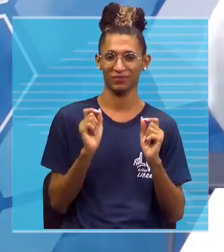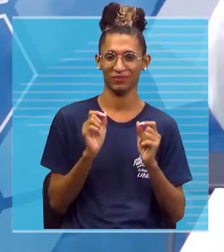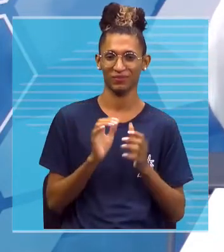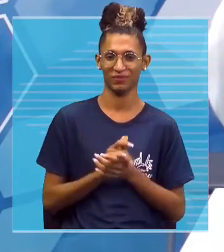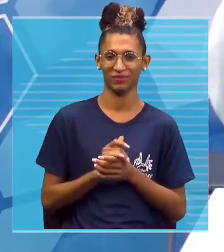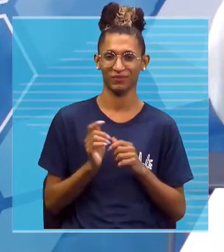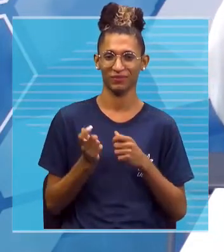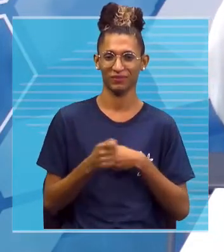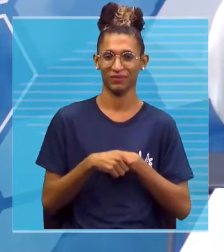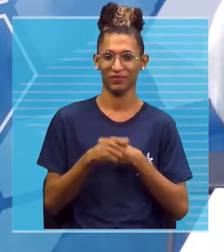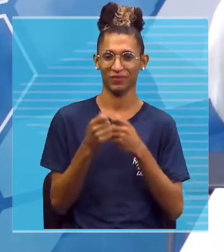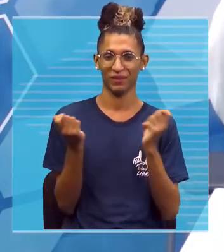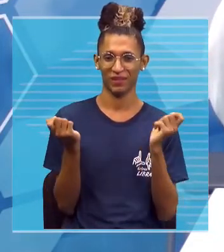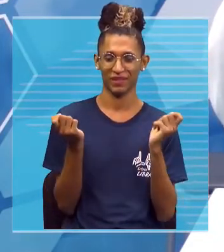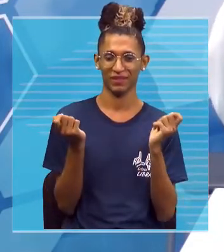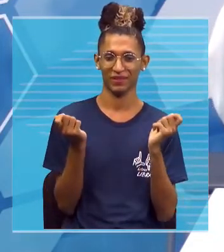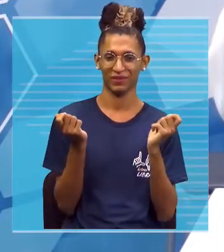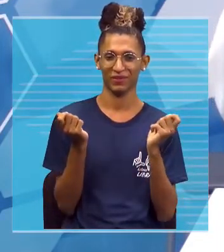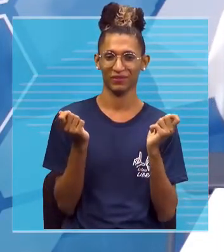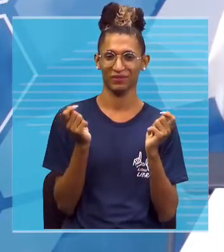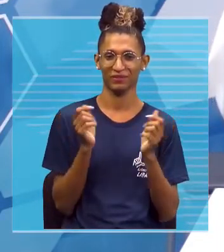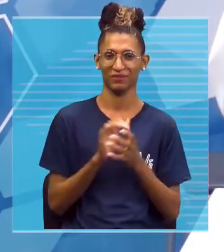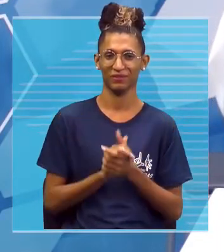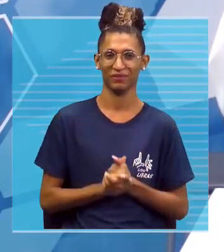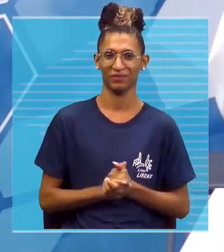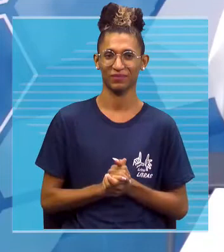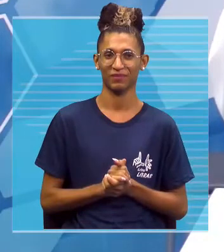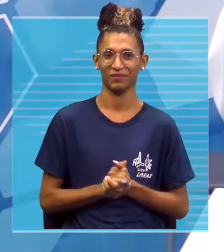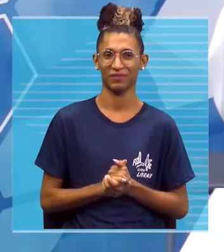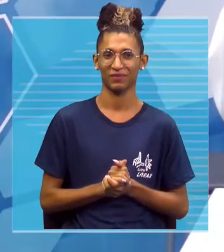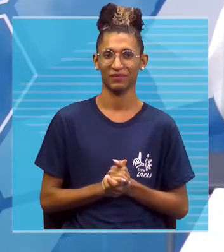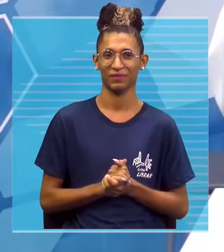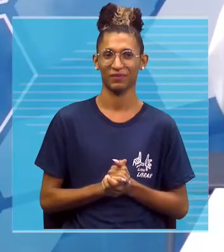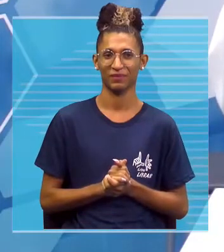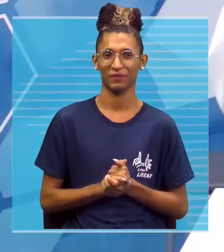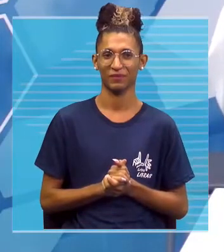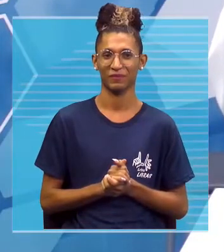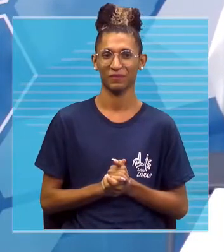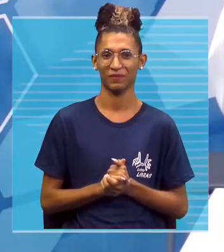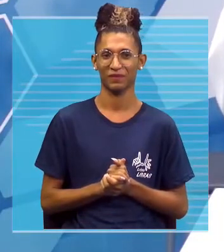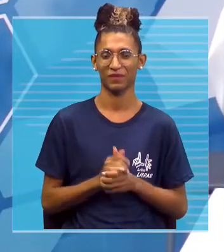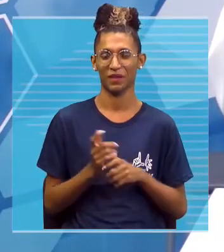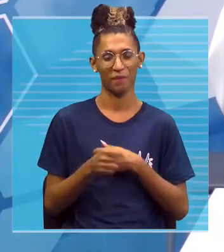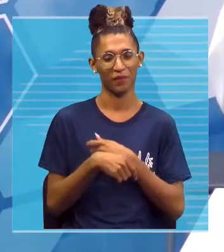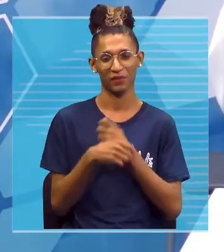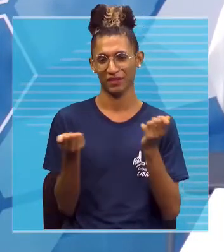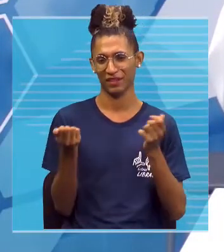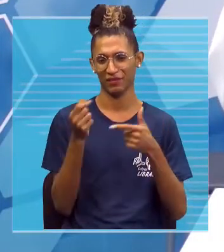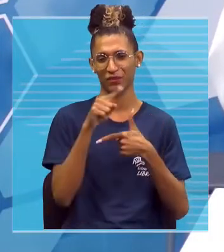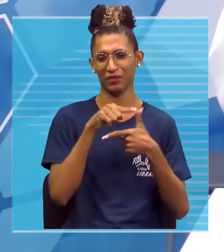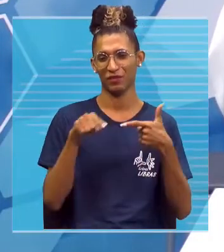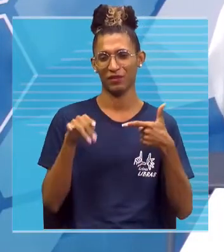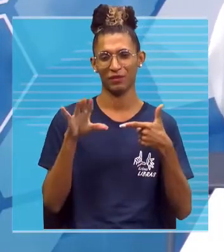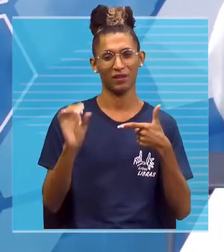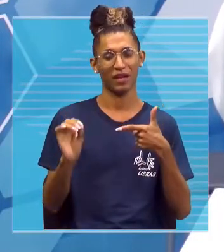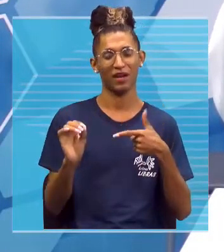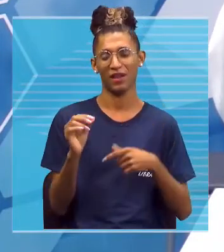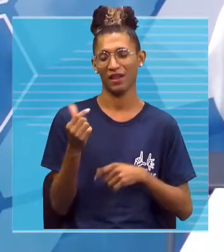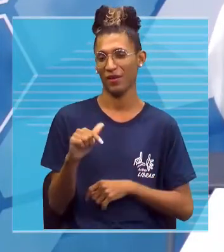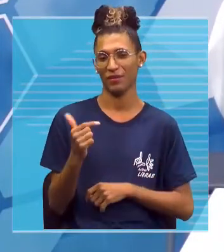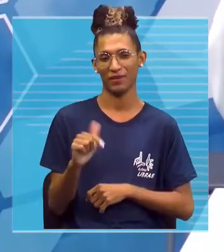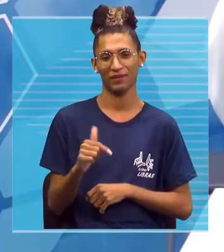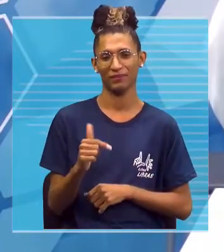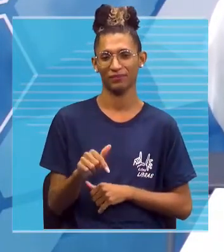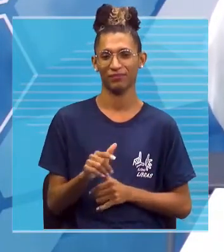impossível né aparece impostos ai ponto né dividir por zero